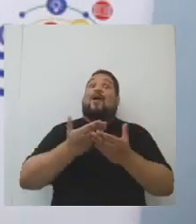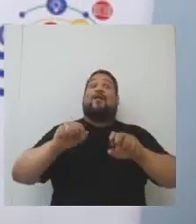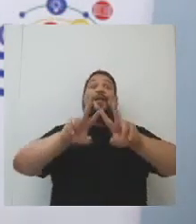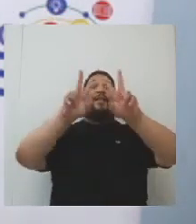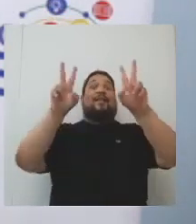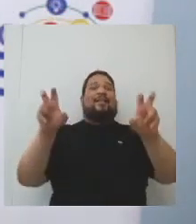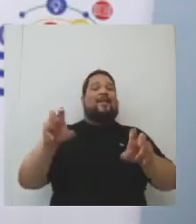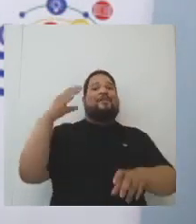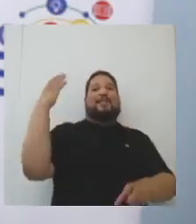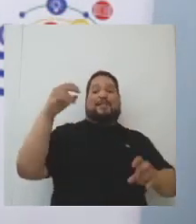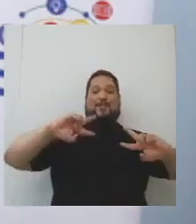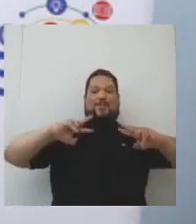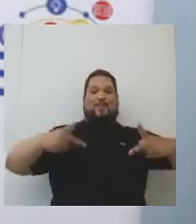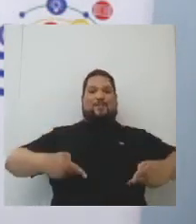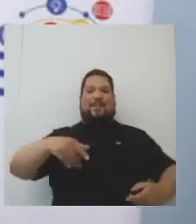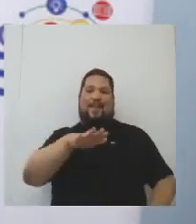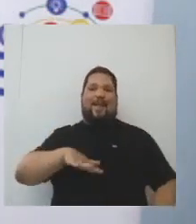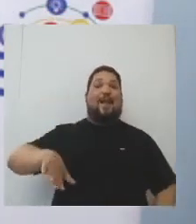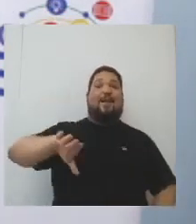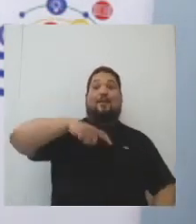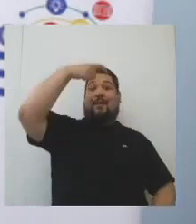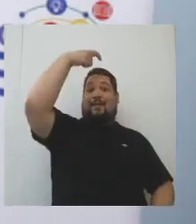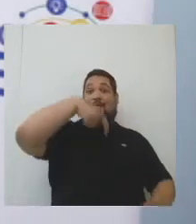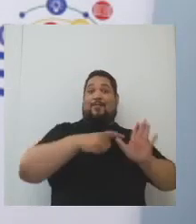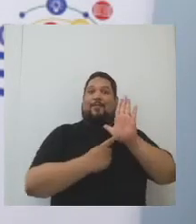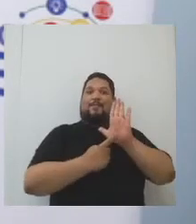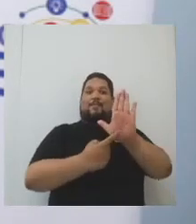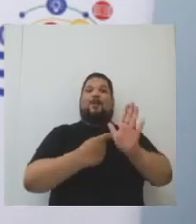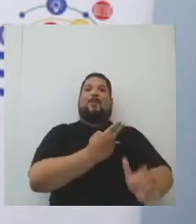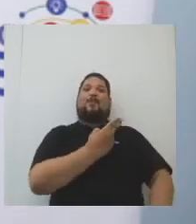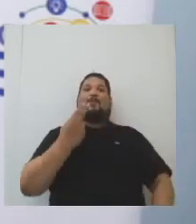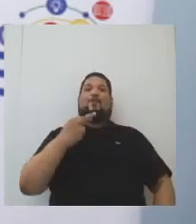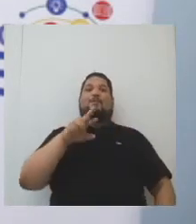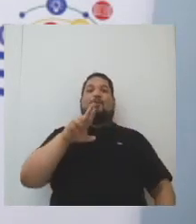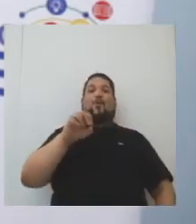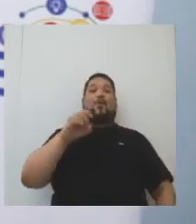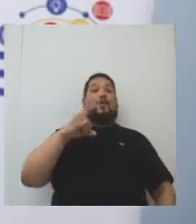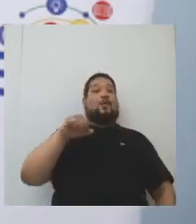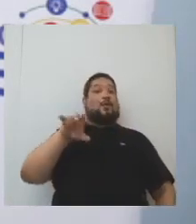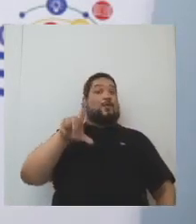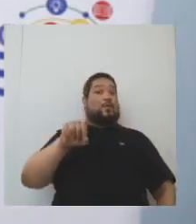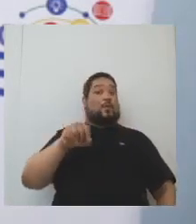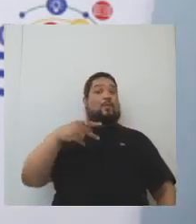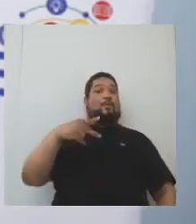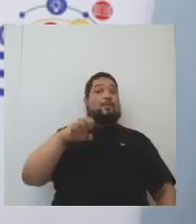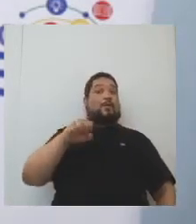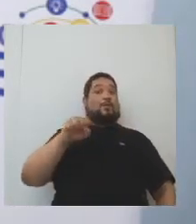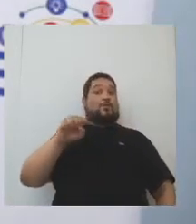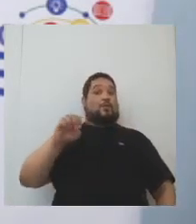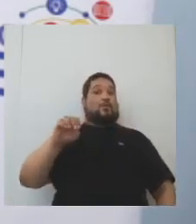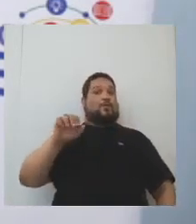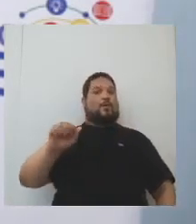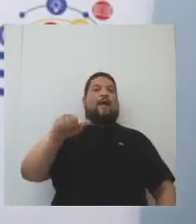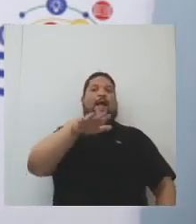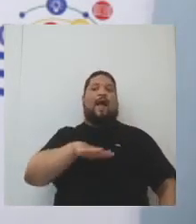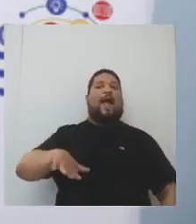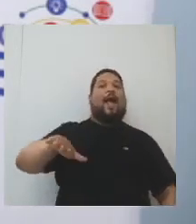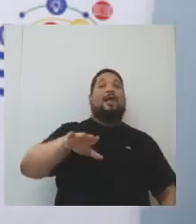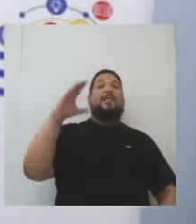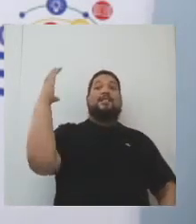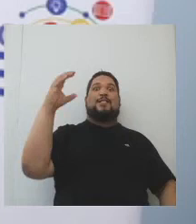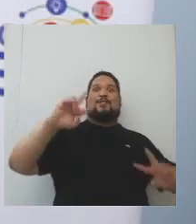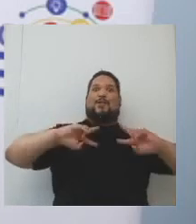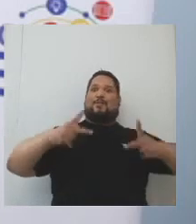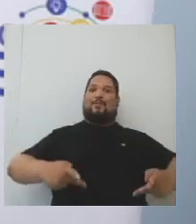ciências humanas. Eu vou me apresentar a vocês, Meu nome é professor Rodrigo Pessoa, E nas ciências humanas eu